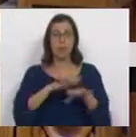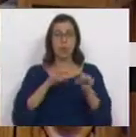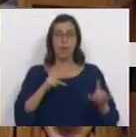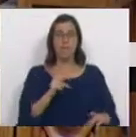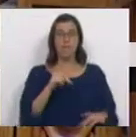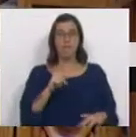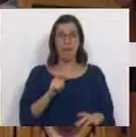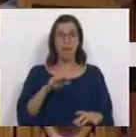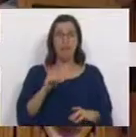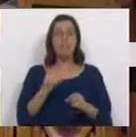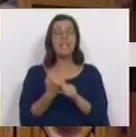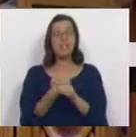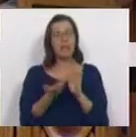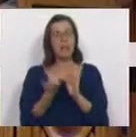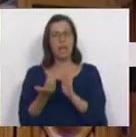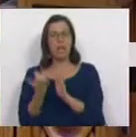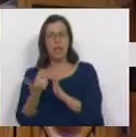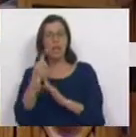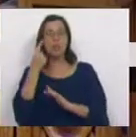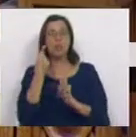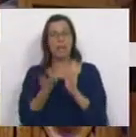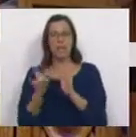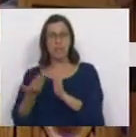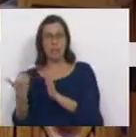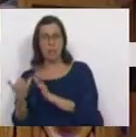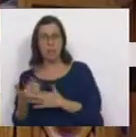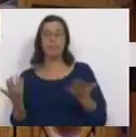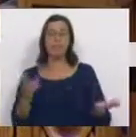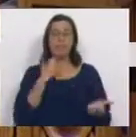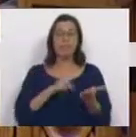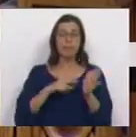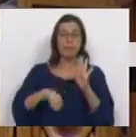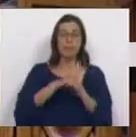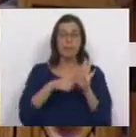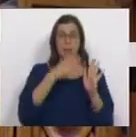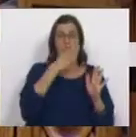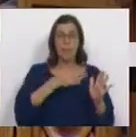do Val do Ave, retirando-lhe os serviços e especialidades. E, de facto, esta portaria,